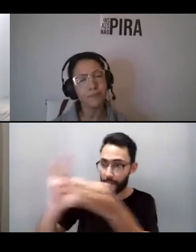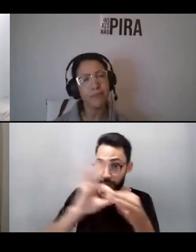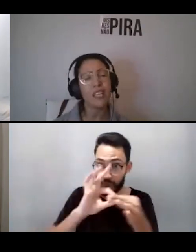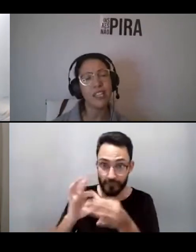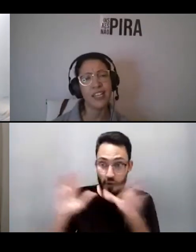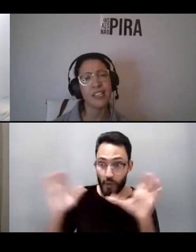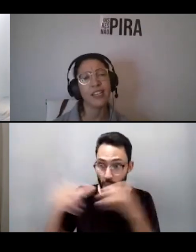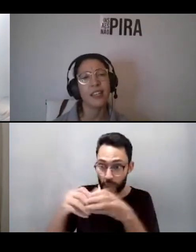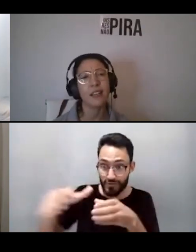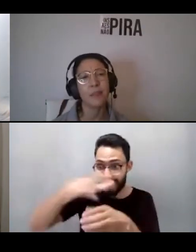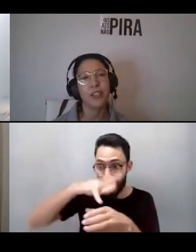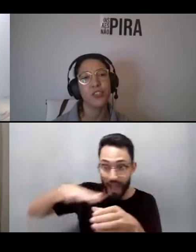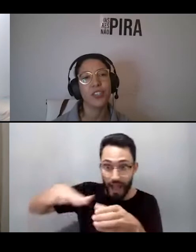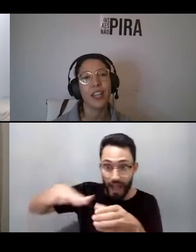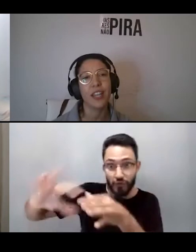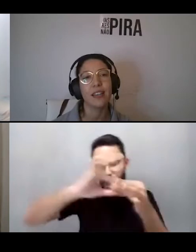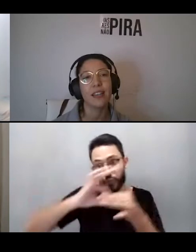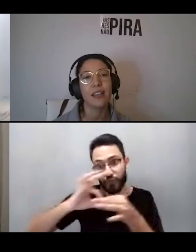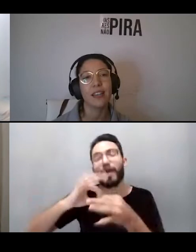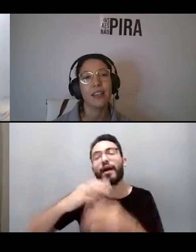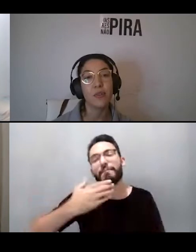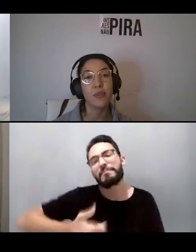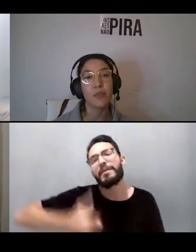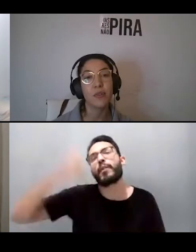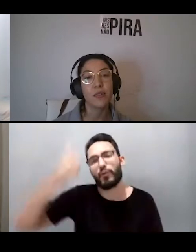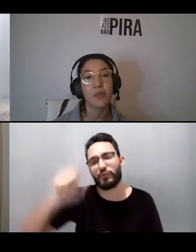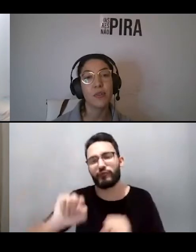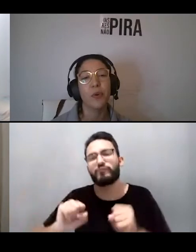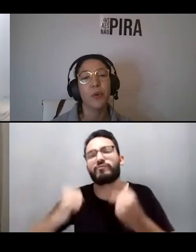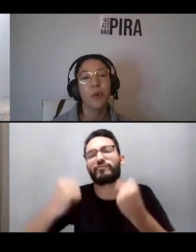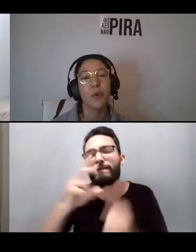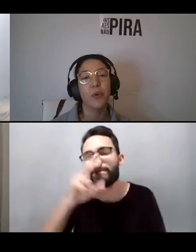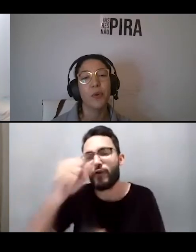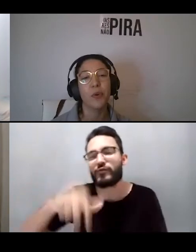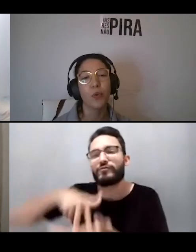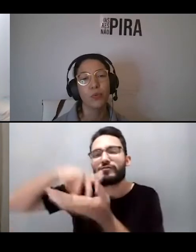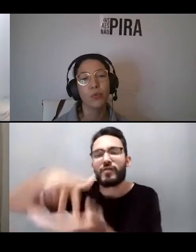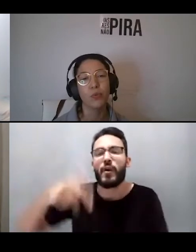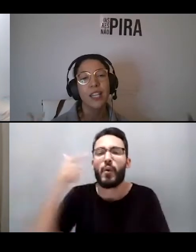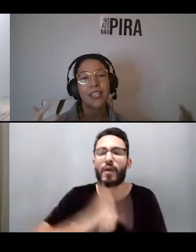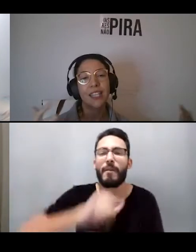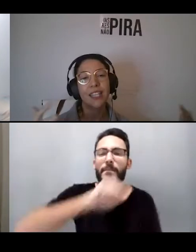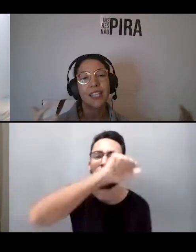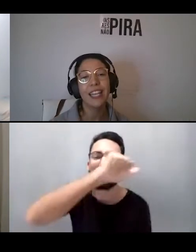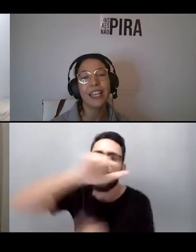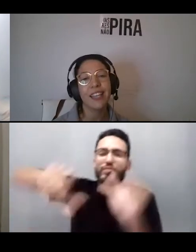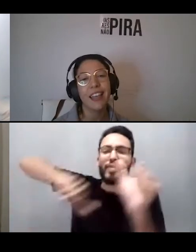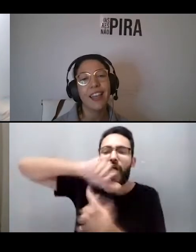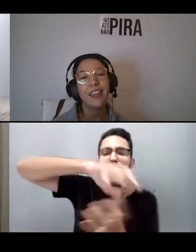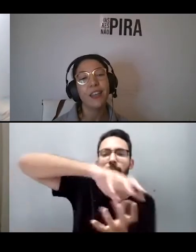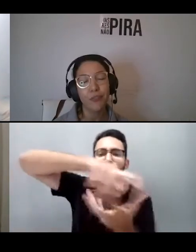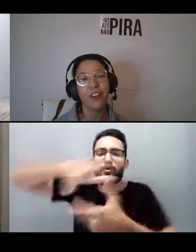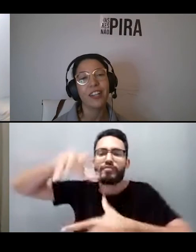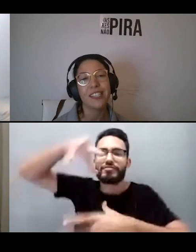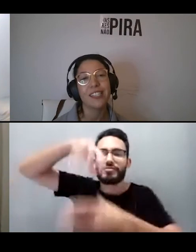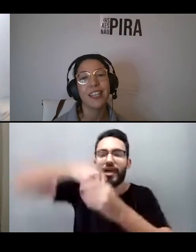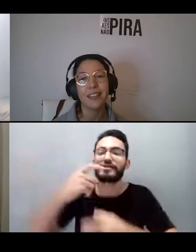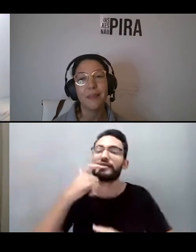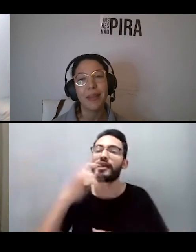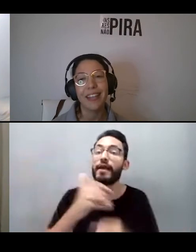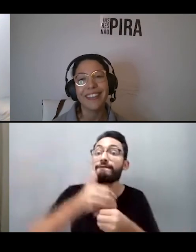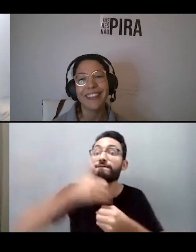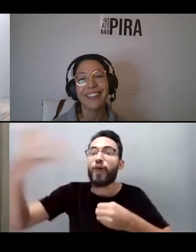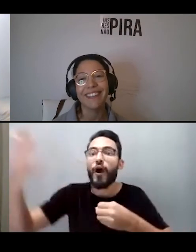hoje na CIT também, a gente tem essa possibilidade de poder mudar o mundo dentro da CIT e fora da